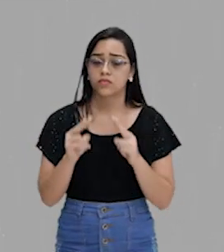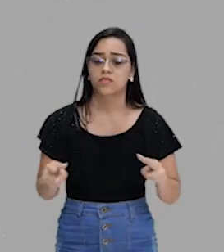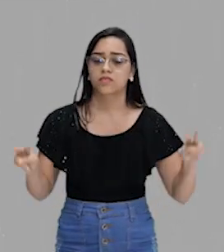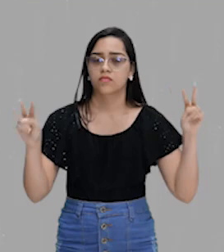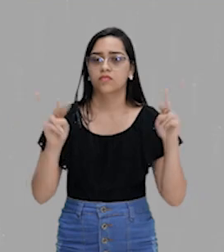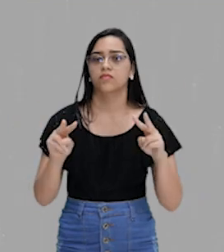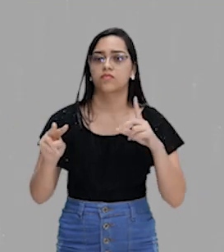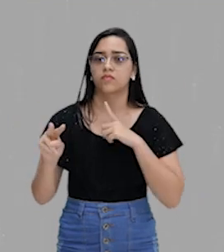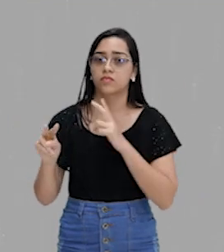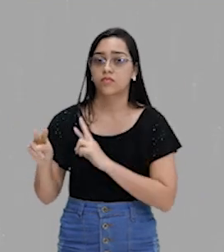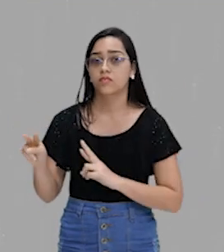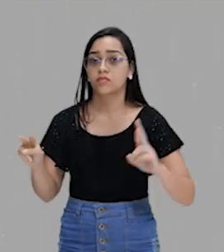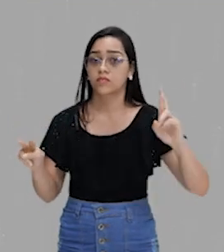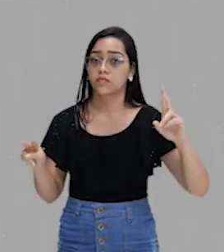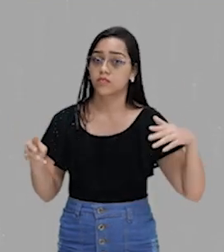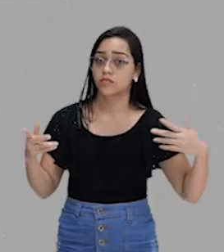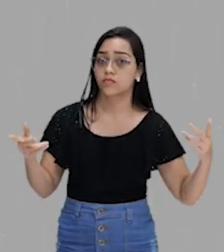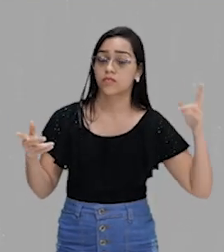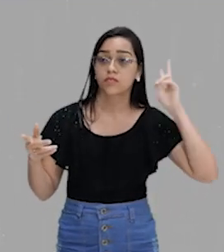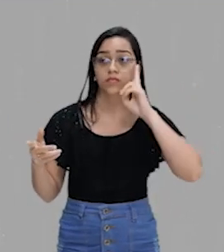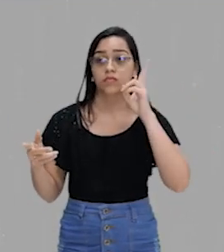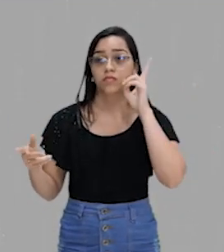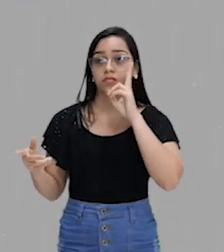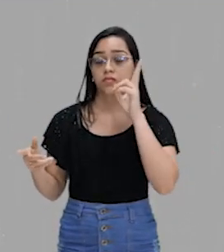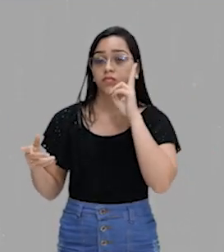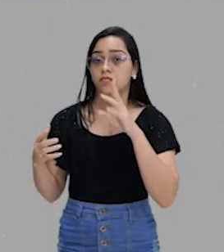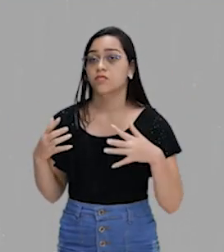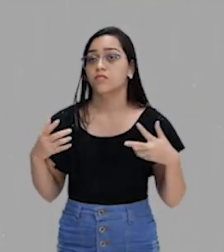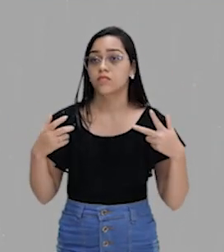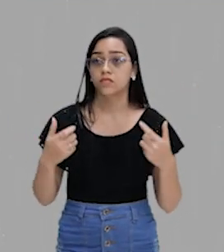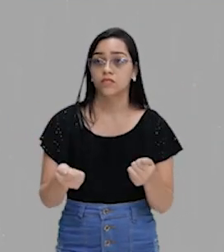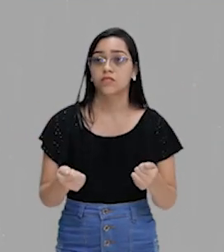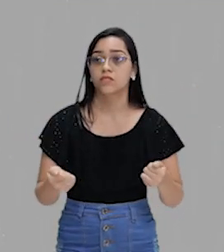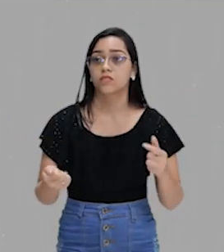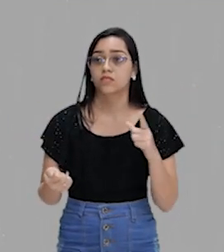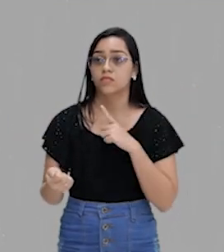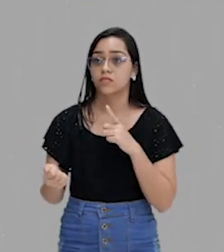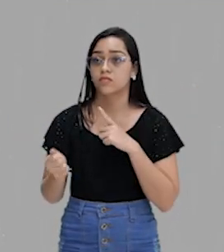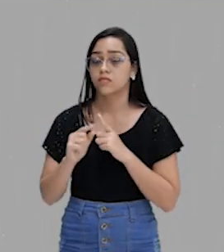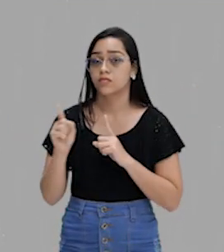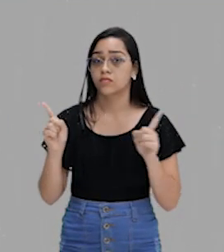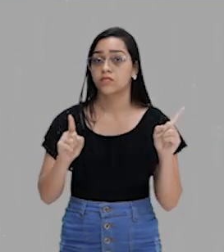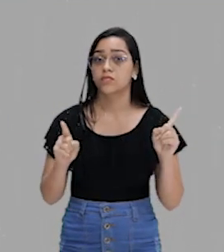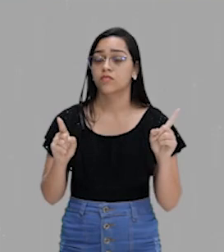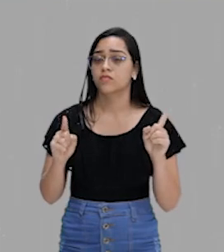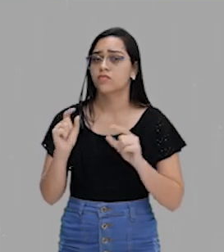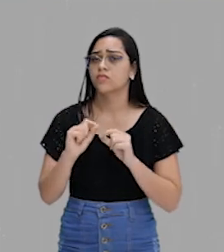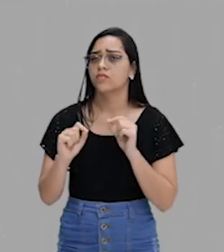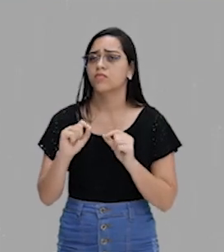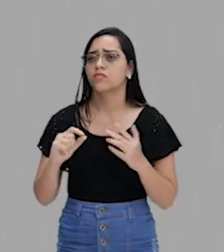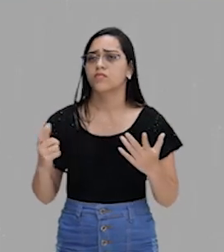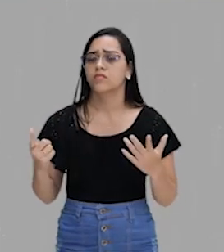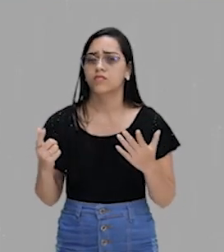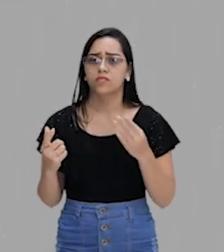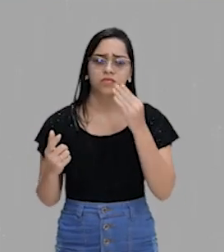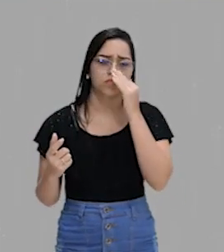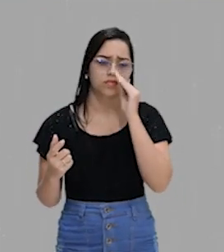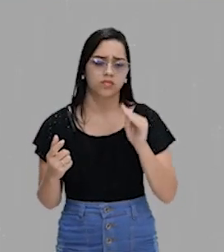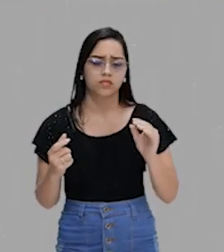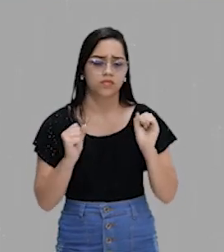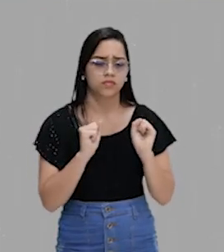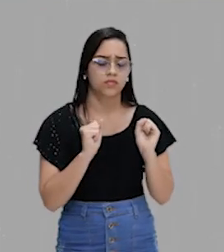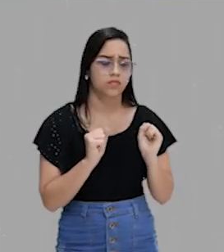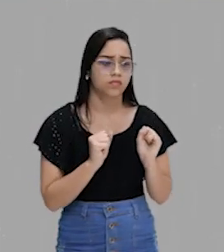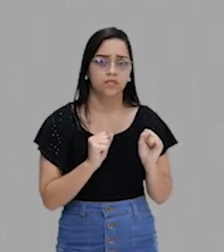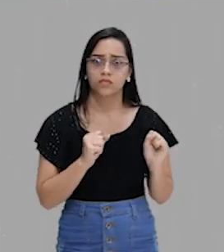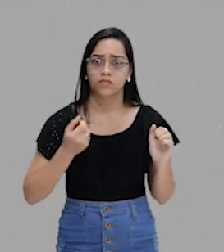visões religiosas, né? Lembrando, gente, todo extremismo é perigoso. Não se pode ser